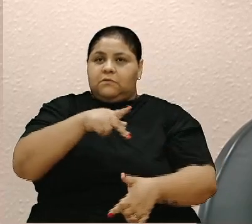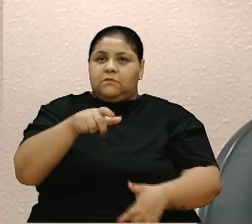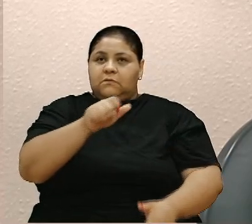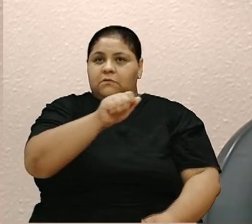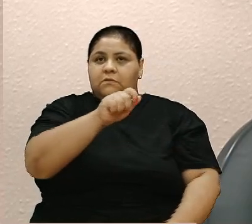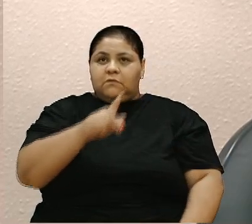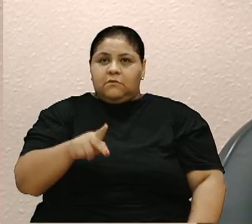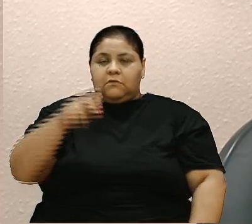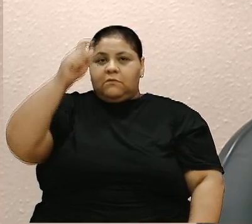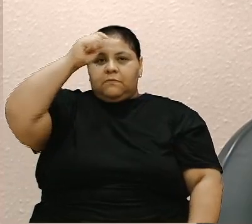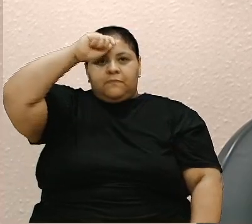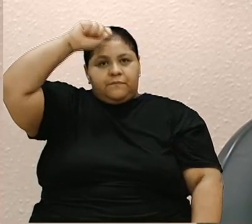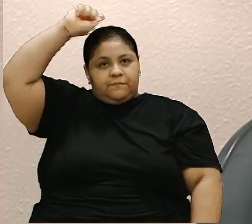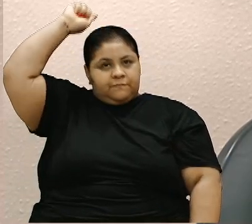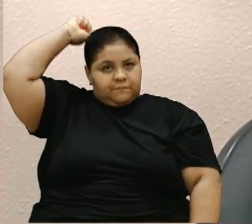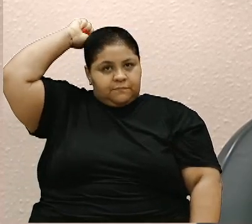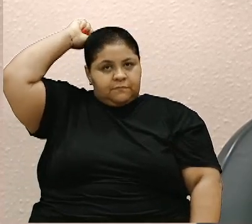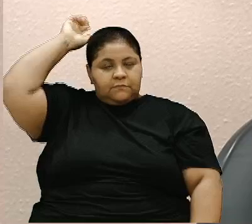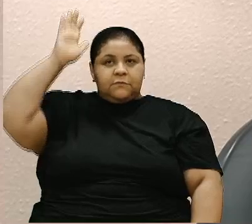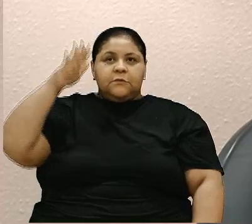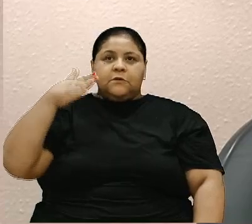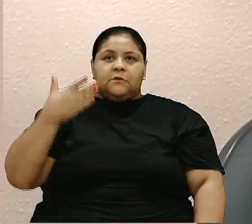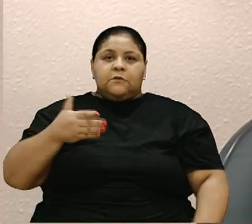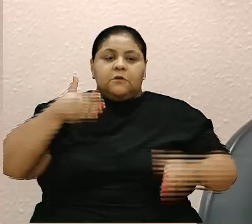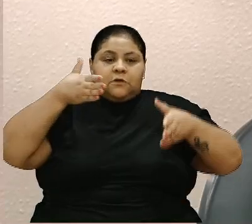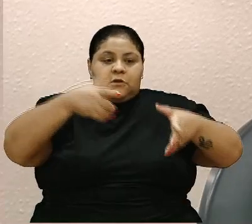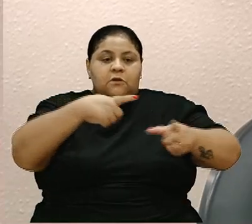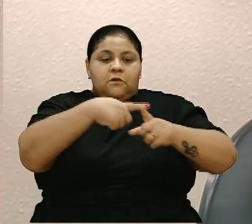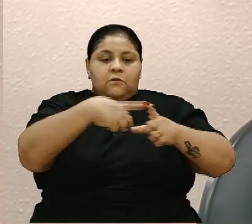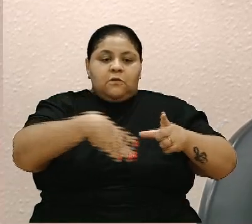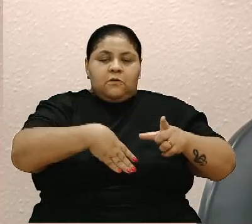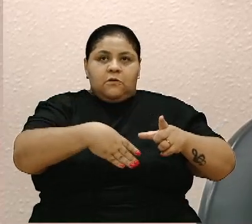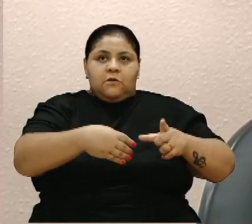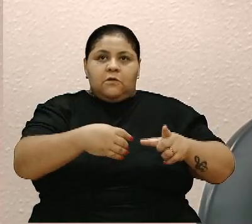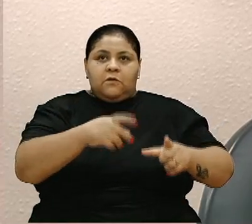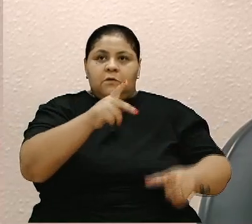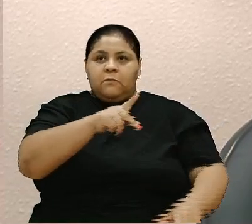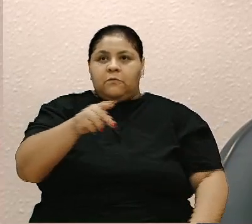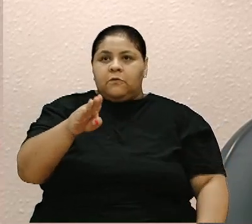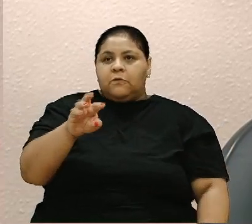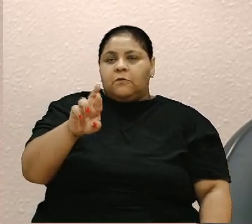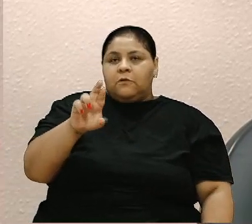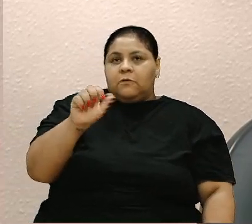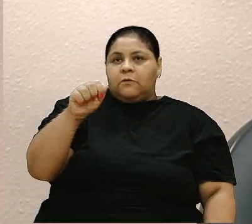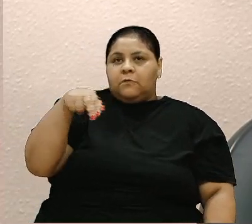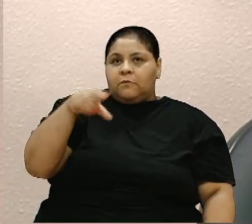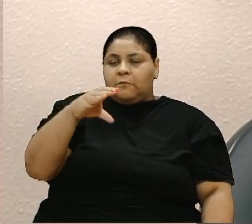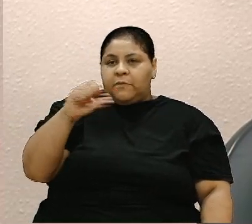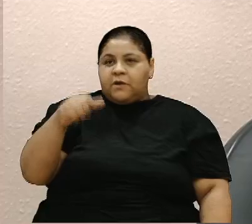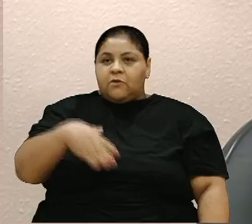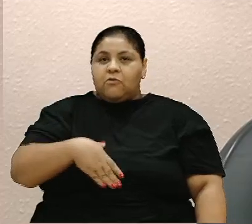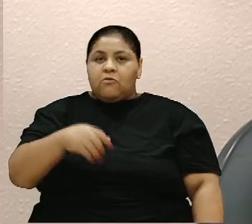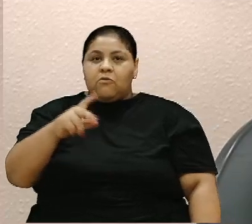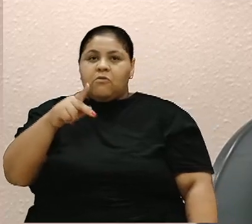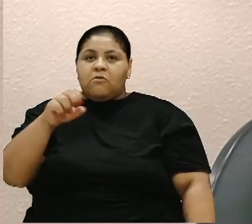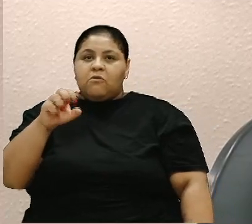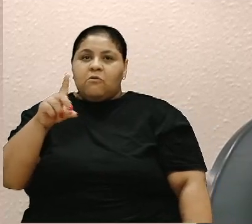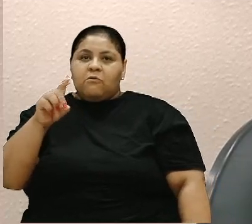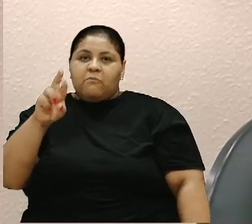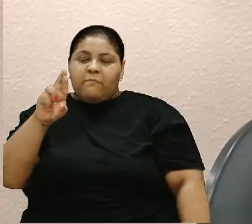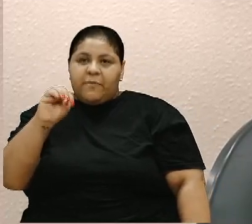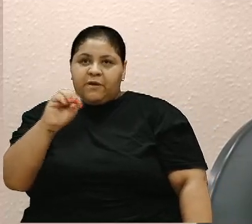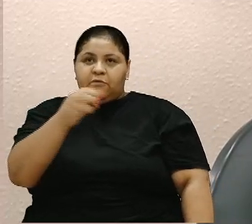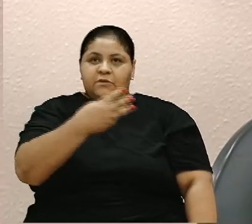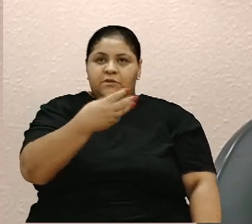Universidade de Caxias do Sul, enterrou seu filho, a professora Branca. o Pedro Sólio, de 36